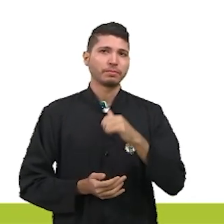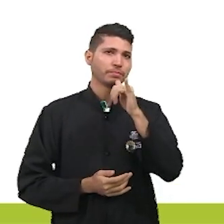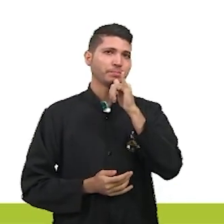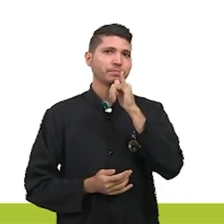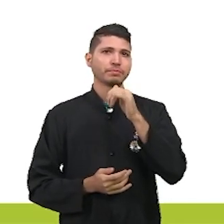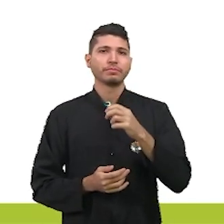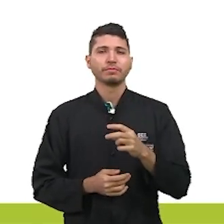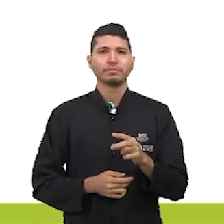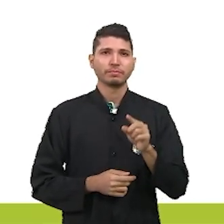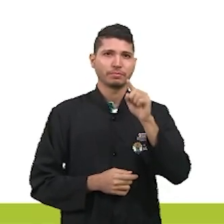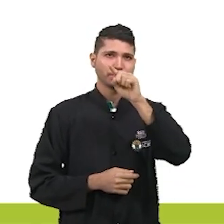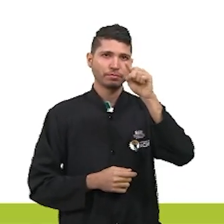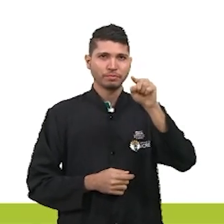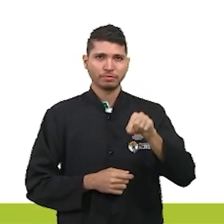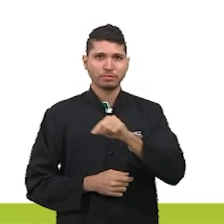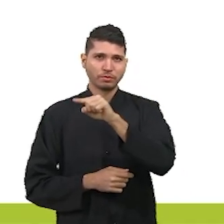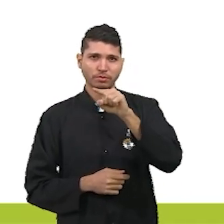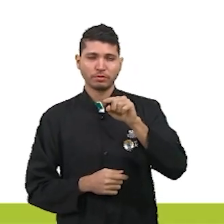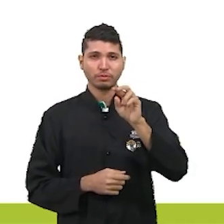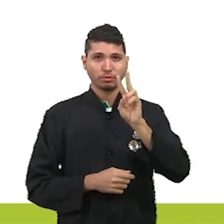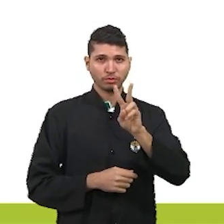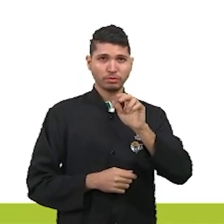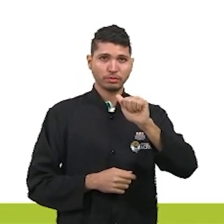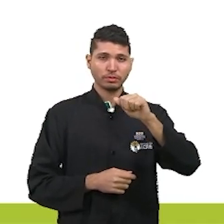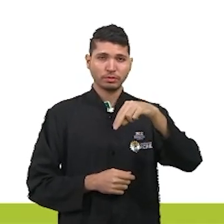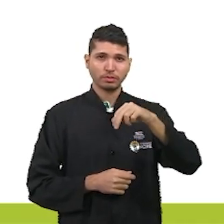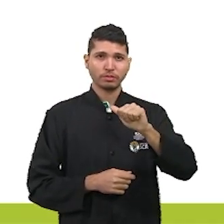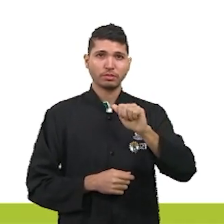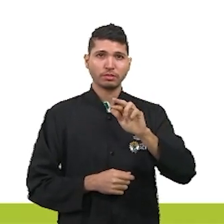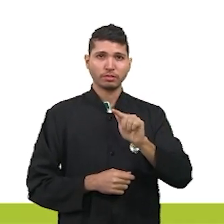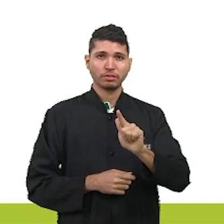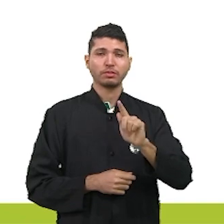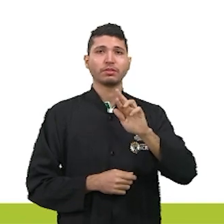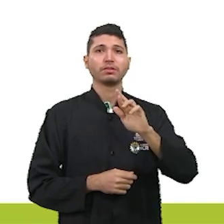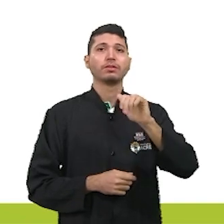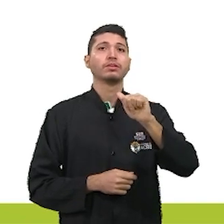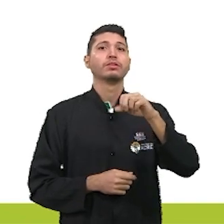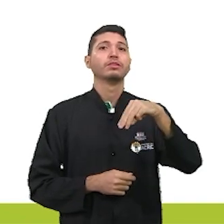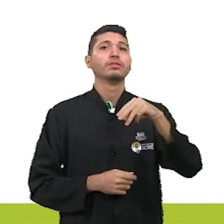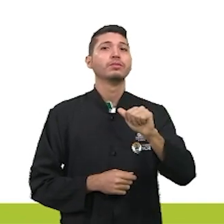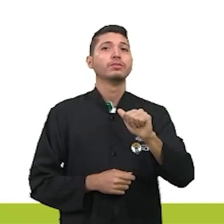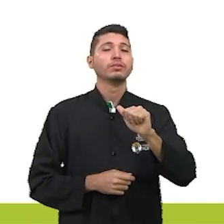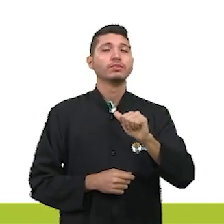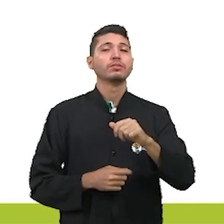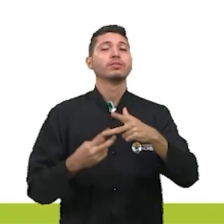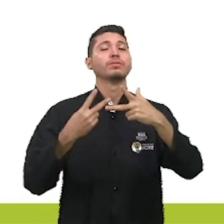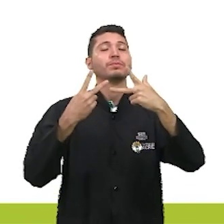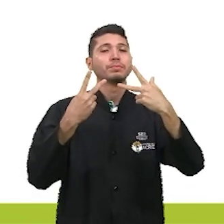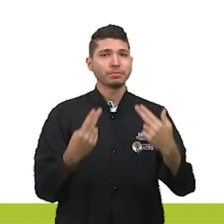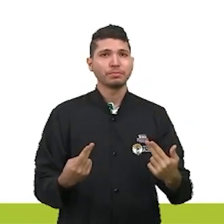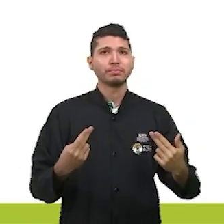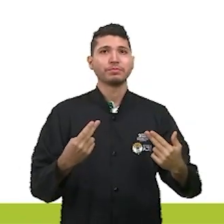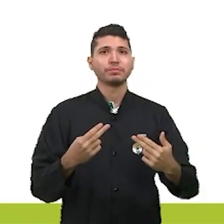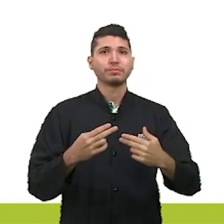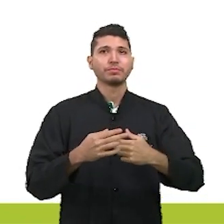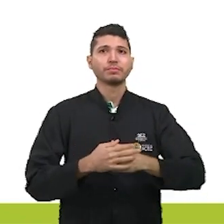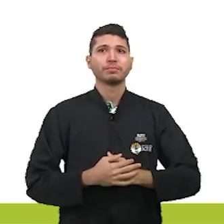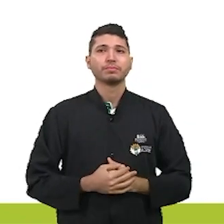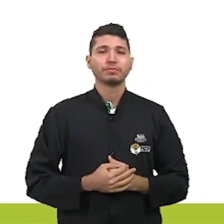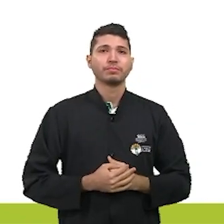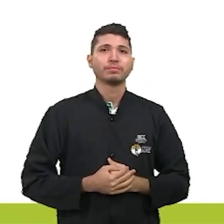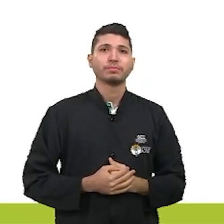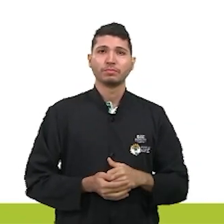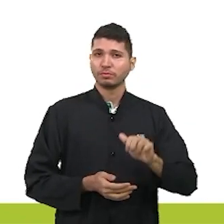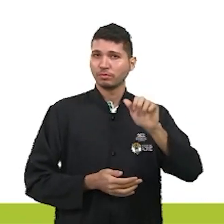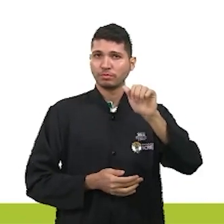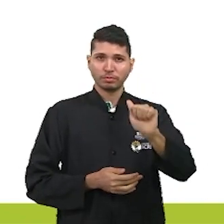esses dois anagramas aqui são o mesmo anagrama. Embora eu tenha colocado um A1 e o A2, os